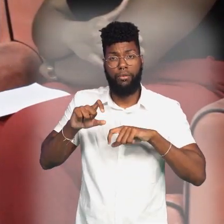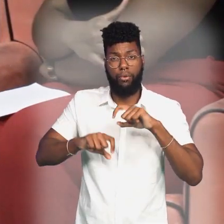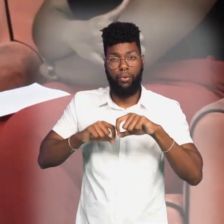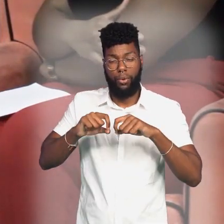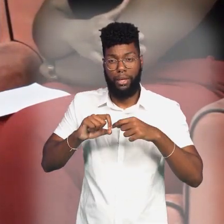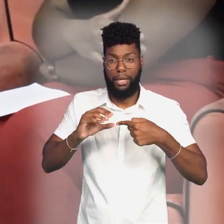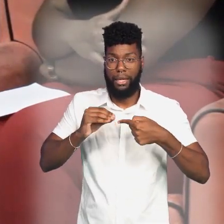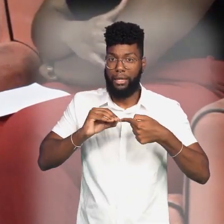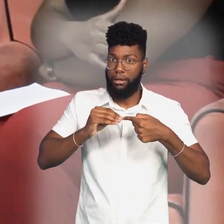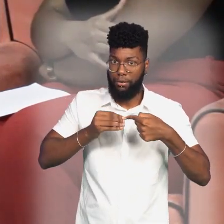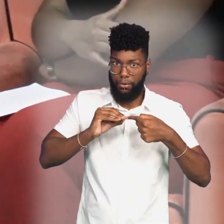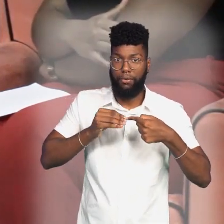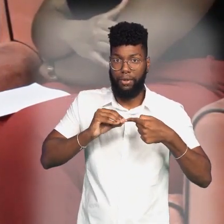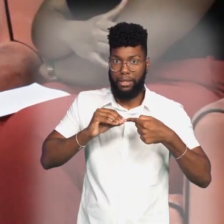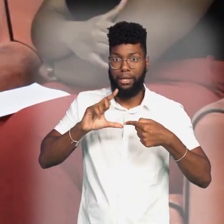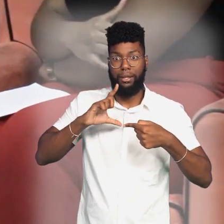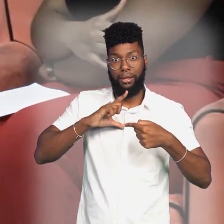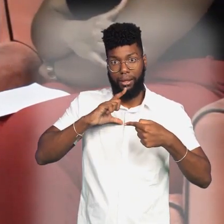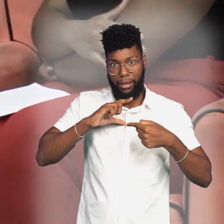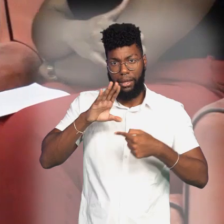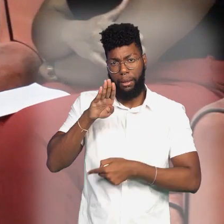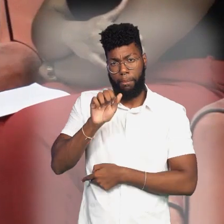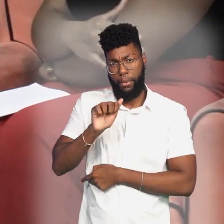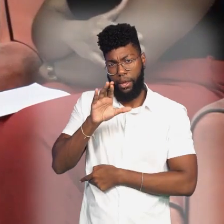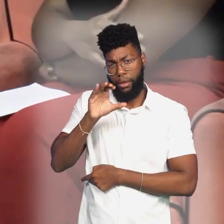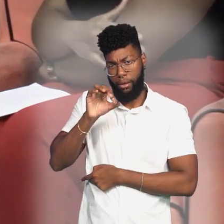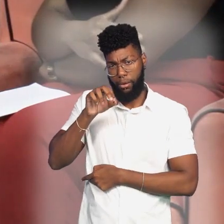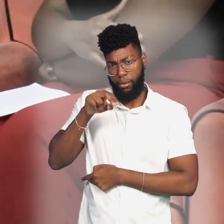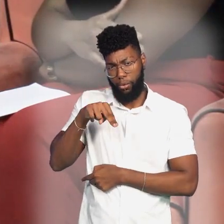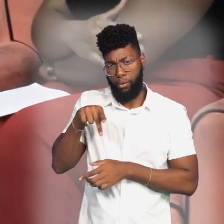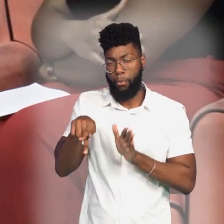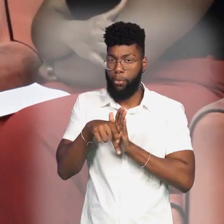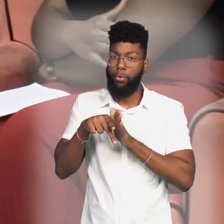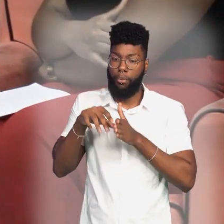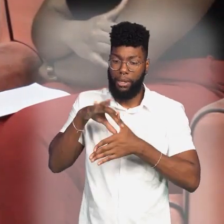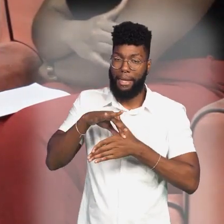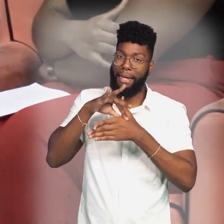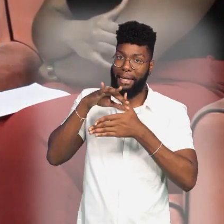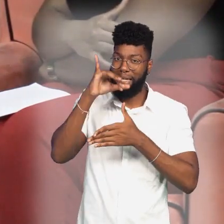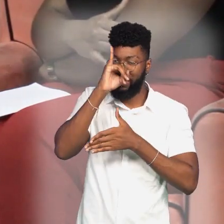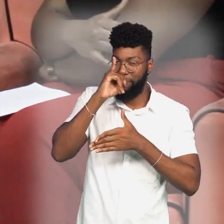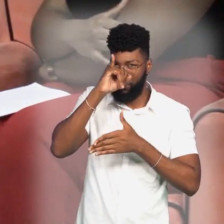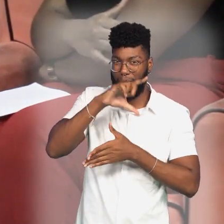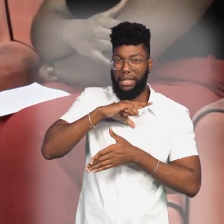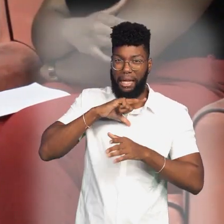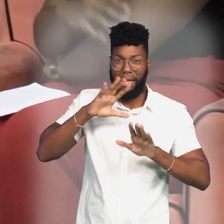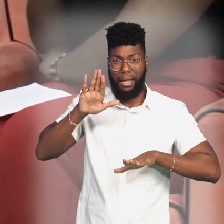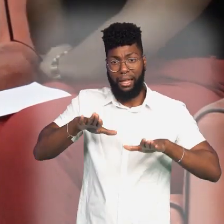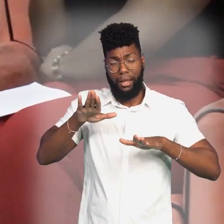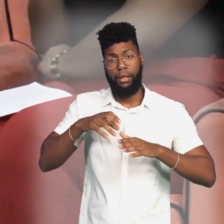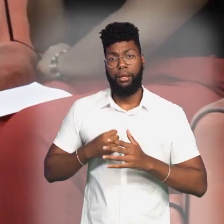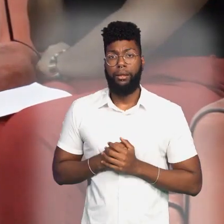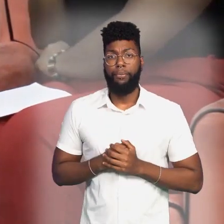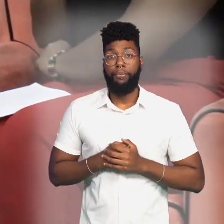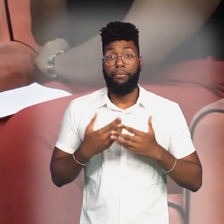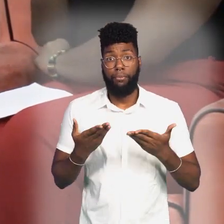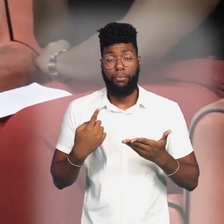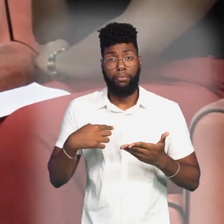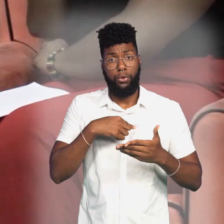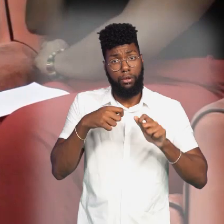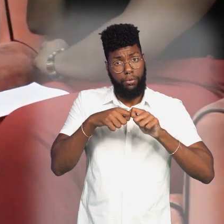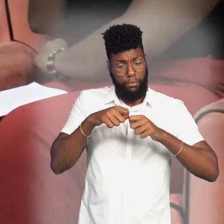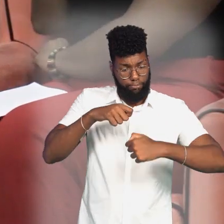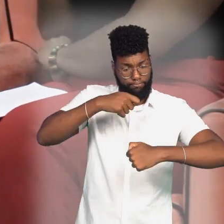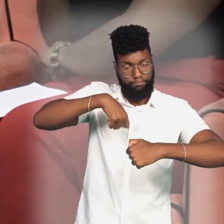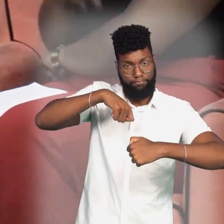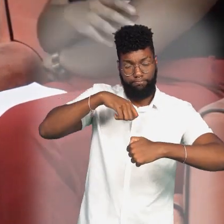feijão tem bacon. Sim, eu só tenho costume de botar. Né? Então tem esse. Aí nós fizemos um